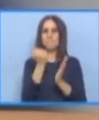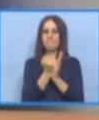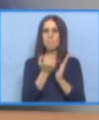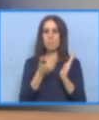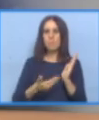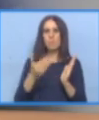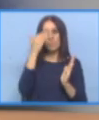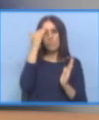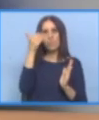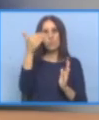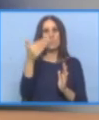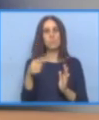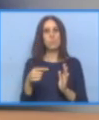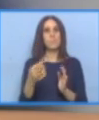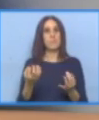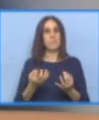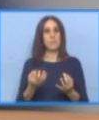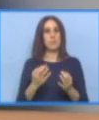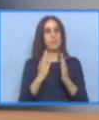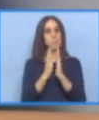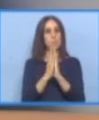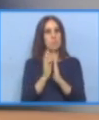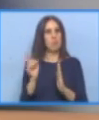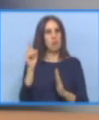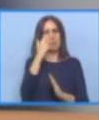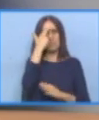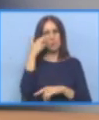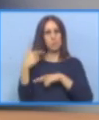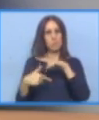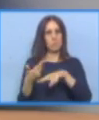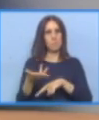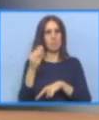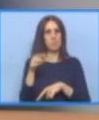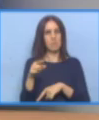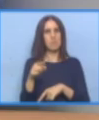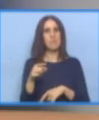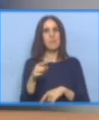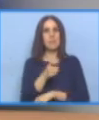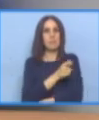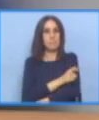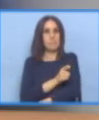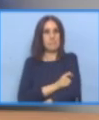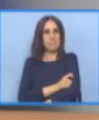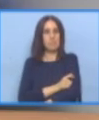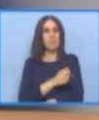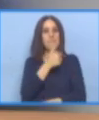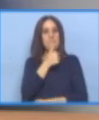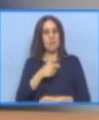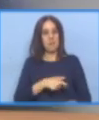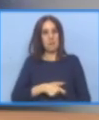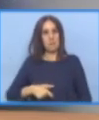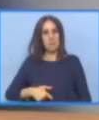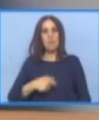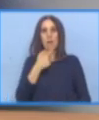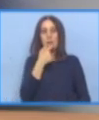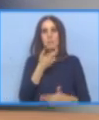futuro de mesmo aquelas dioceses mais históricas, os seus representantes serão cardeais por haver